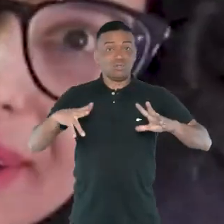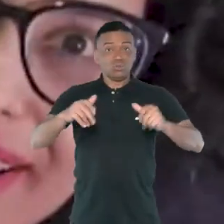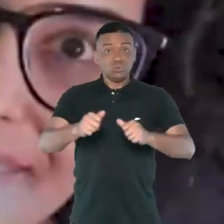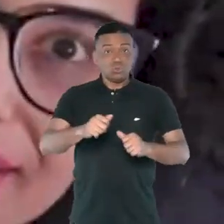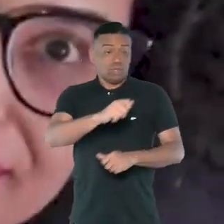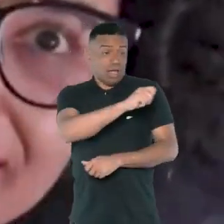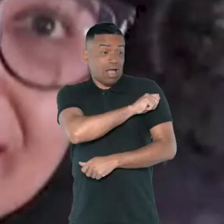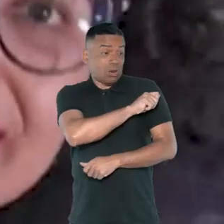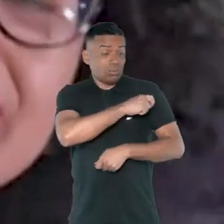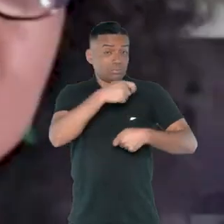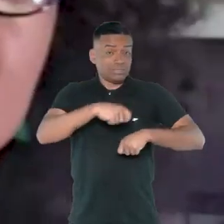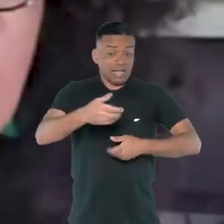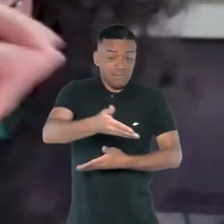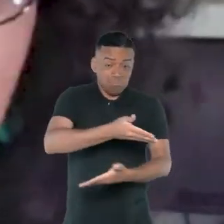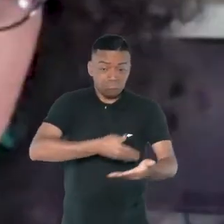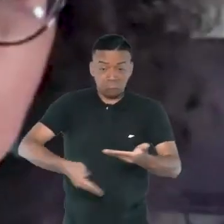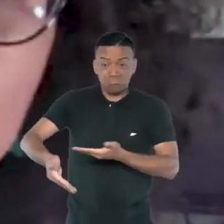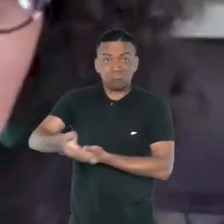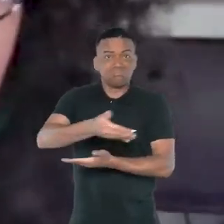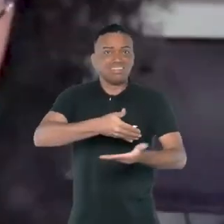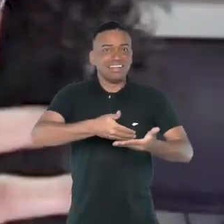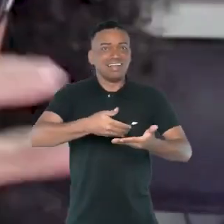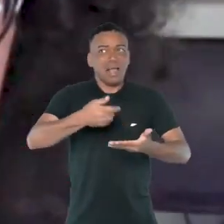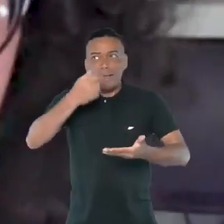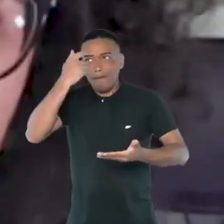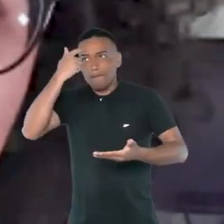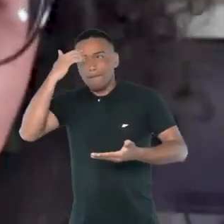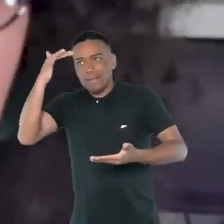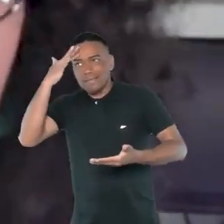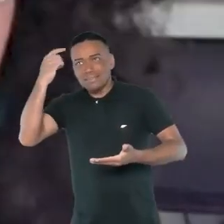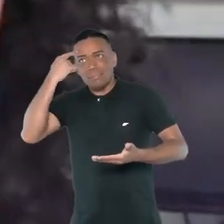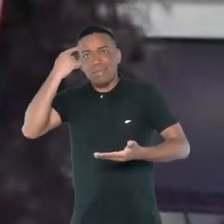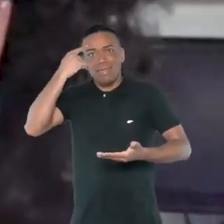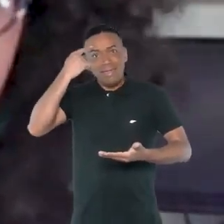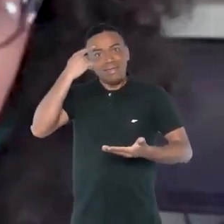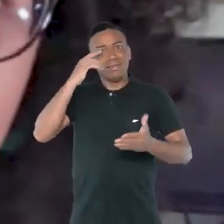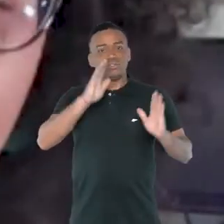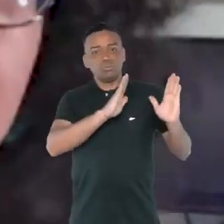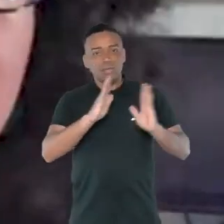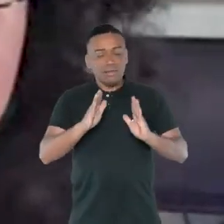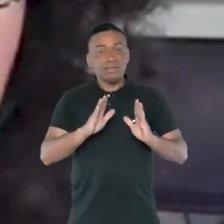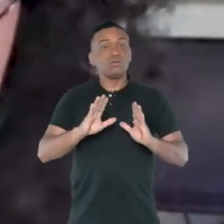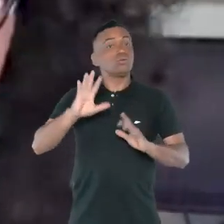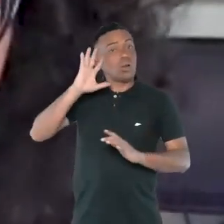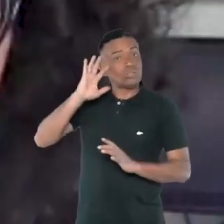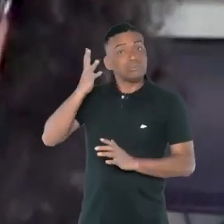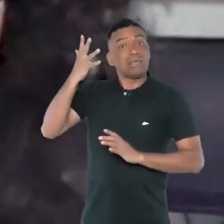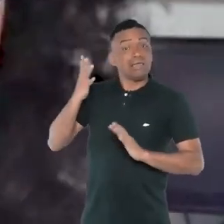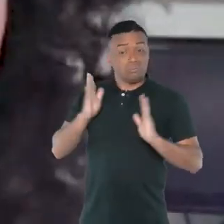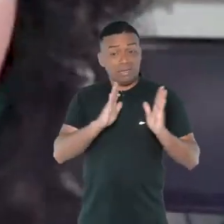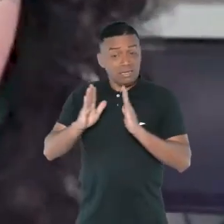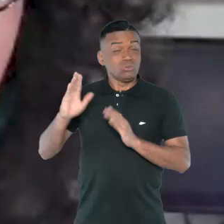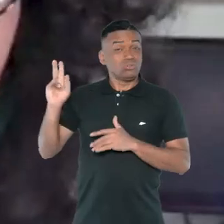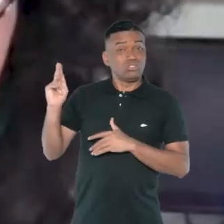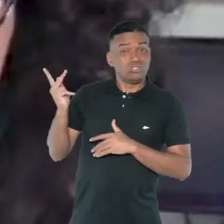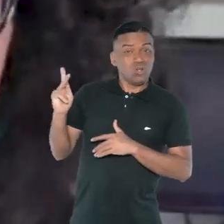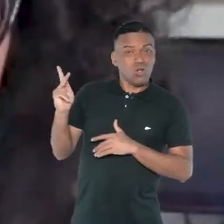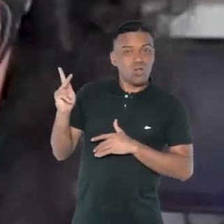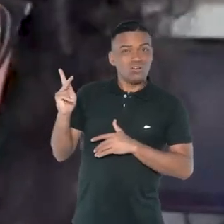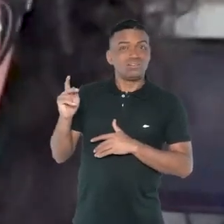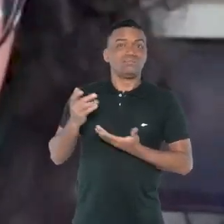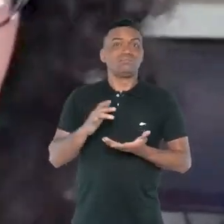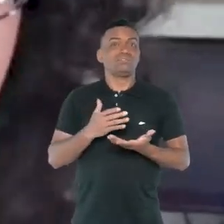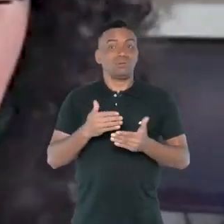da história da brincadeira. Então tudo que eles precisavam articular aqueles pensamentos da época,